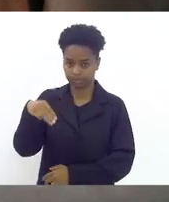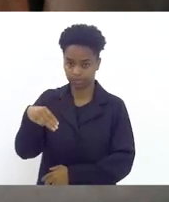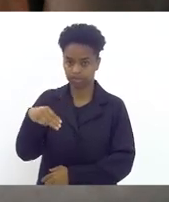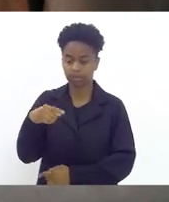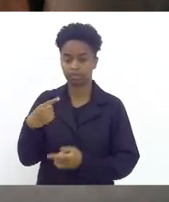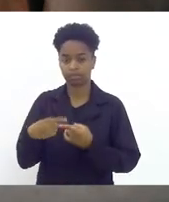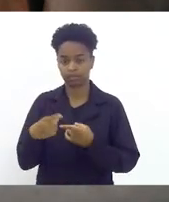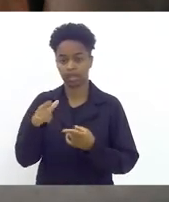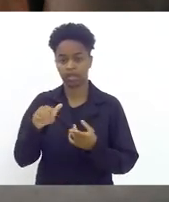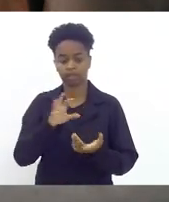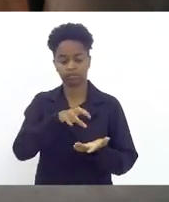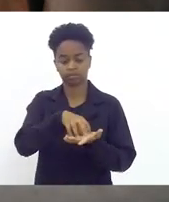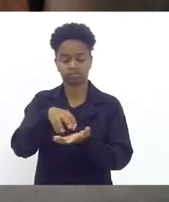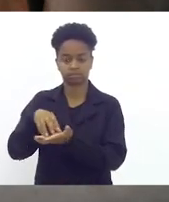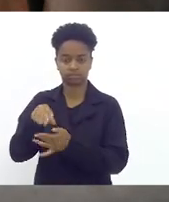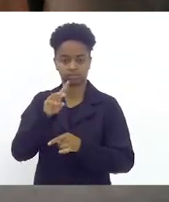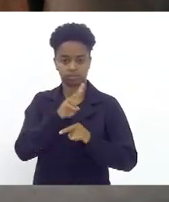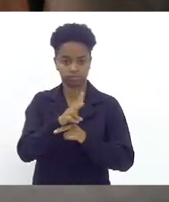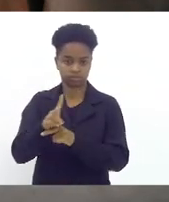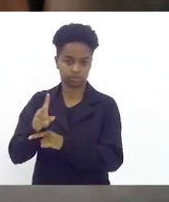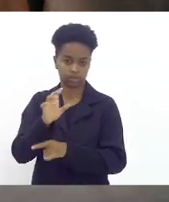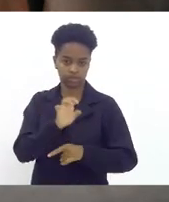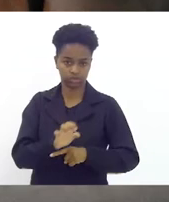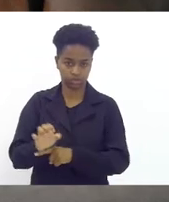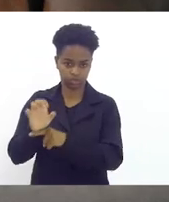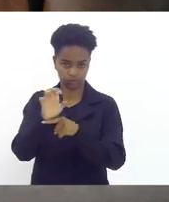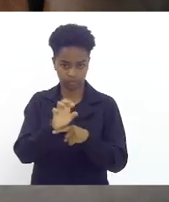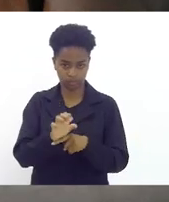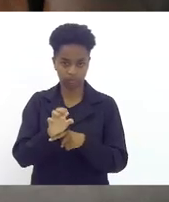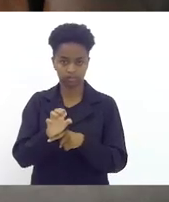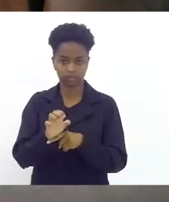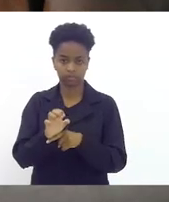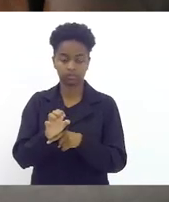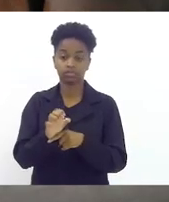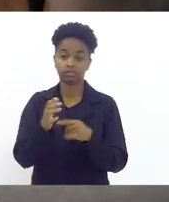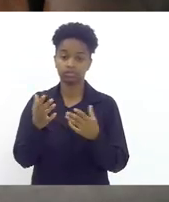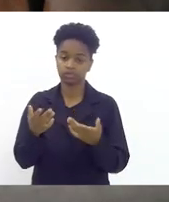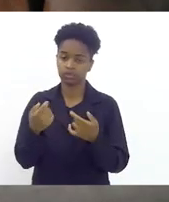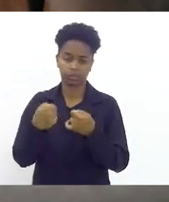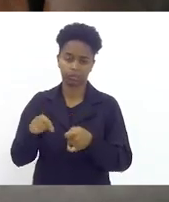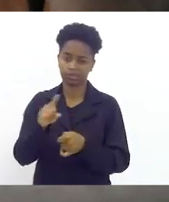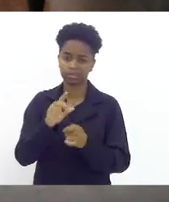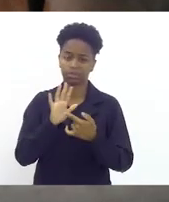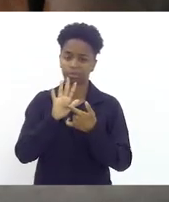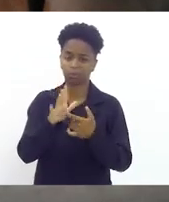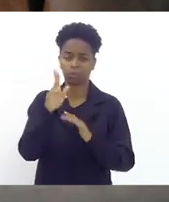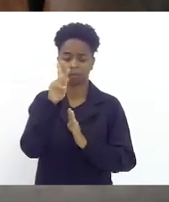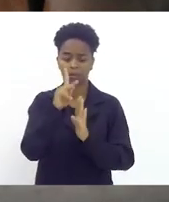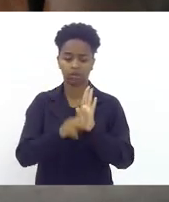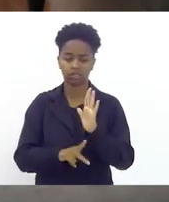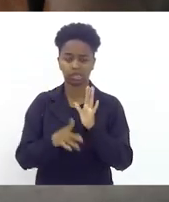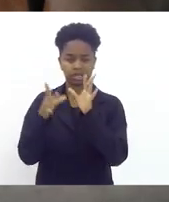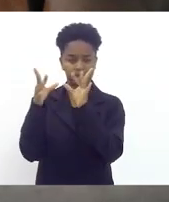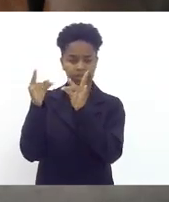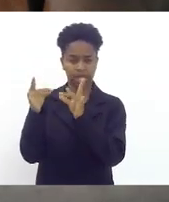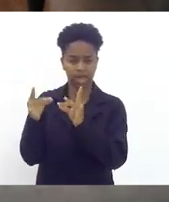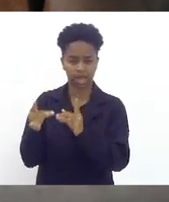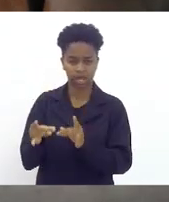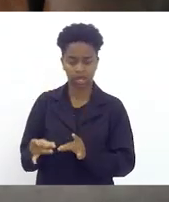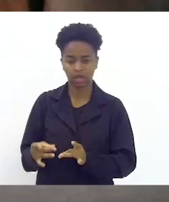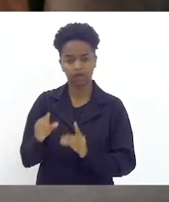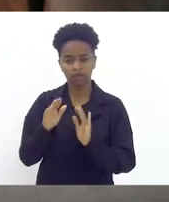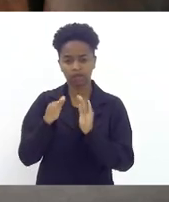são unidades de conservação estaduais sejam dispensadas de apresentar um projeto específico para poder